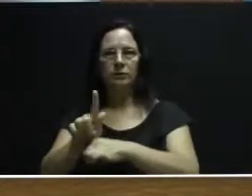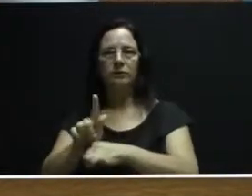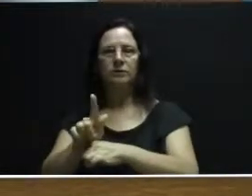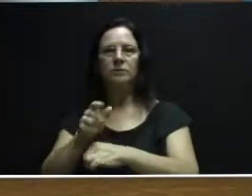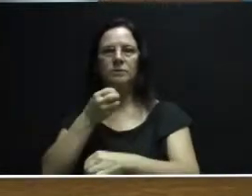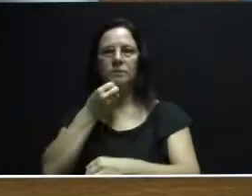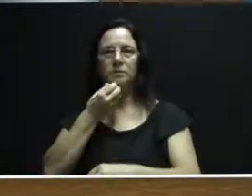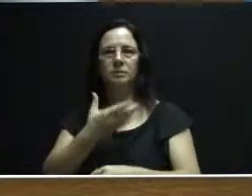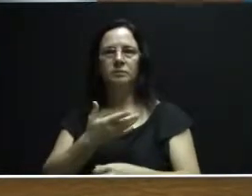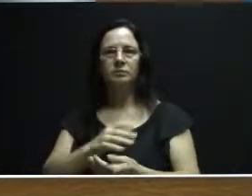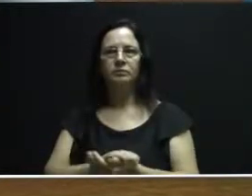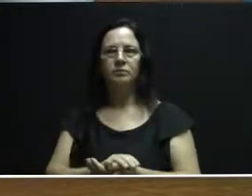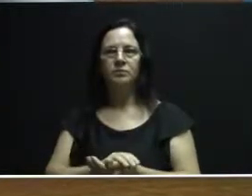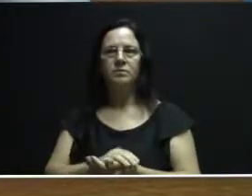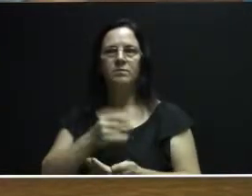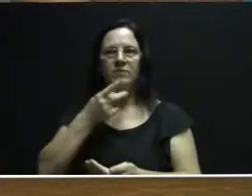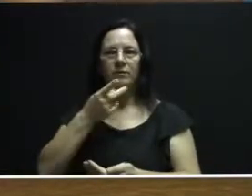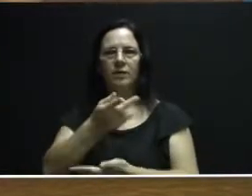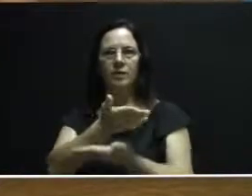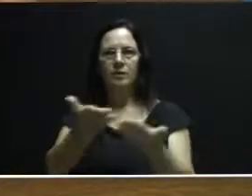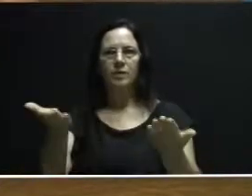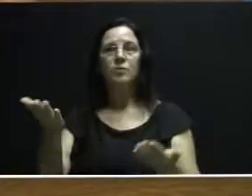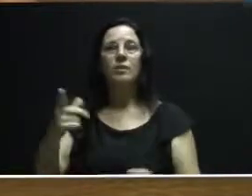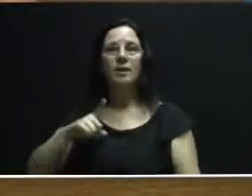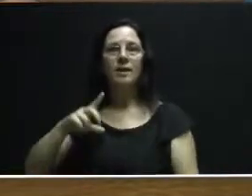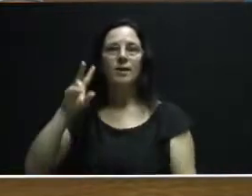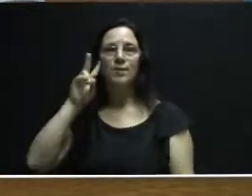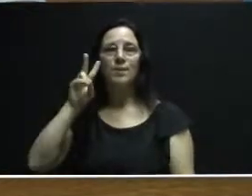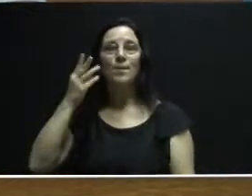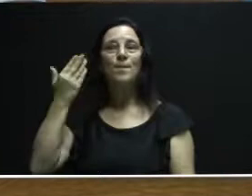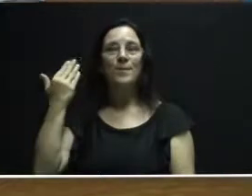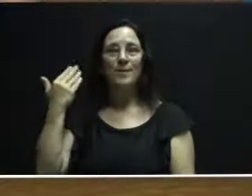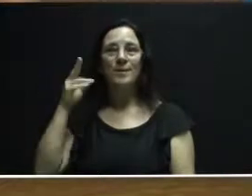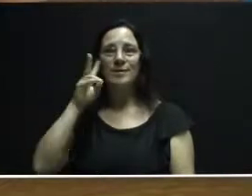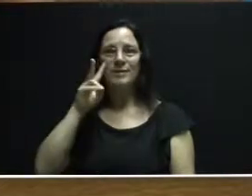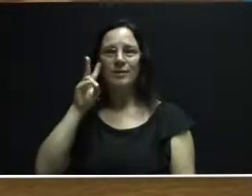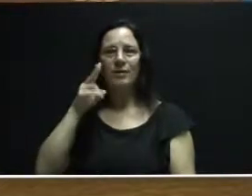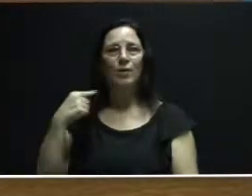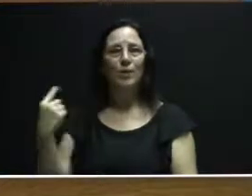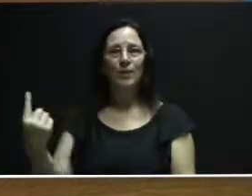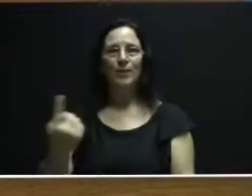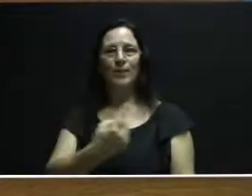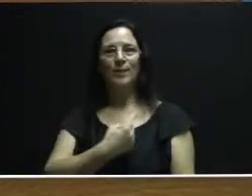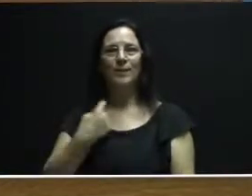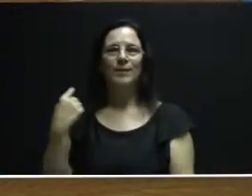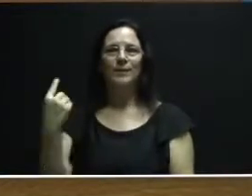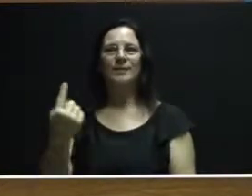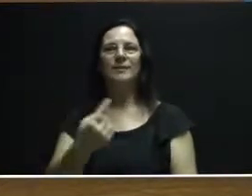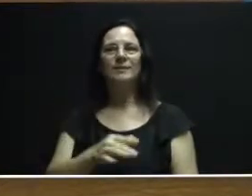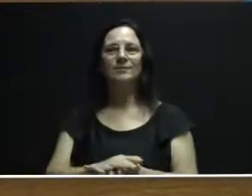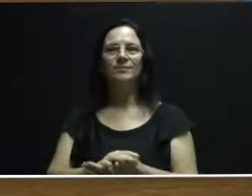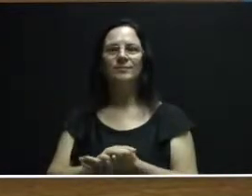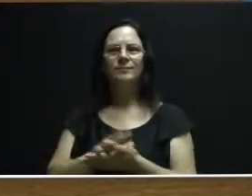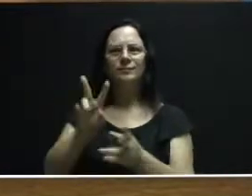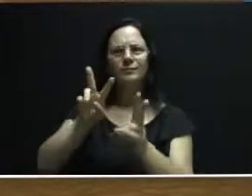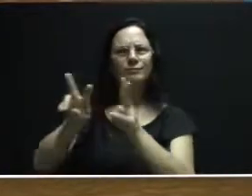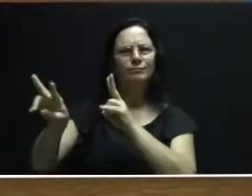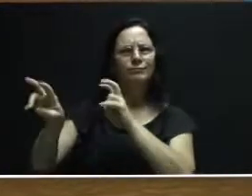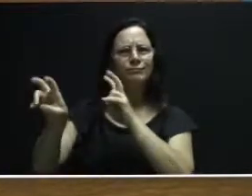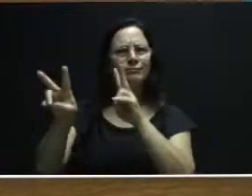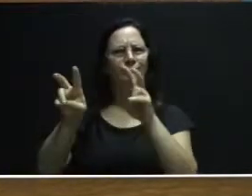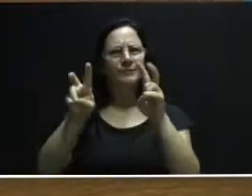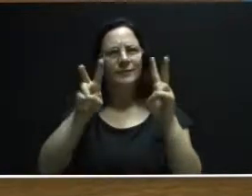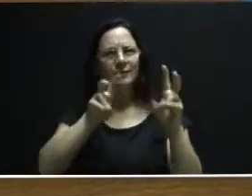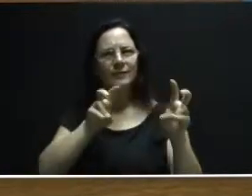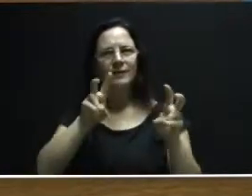E queria ressaltar aqui, todo mundo tem uma história, né? Todos nós. E aqui eu acabo olhando, visualizando algumas